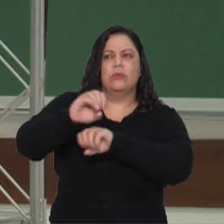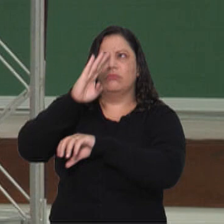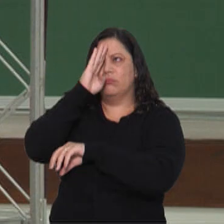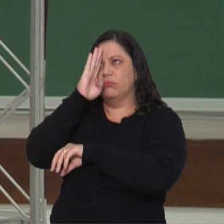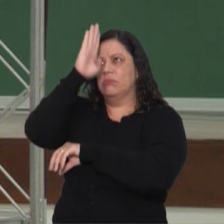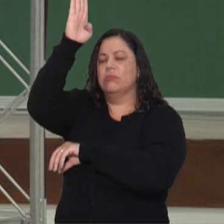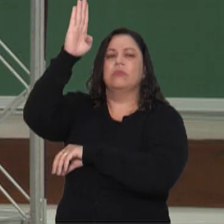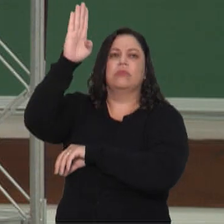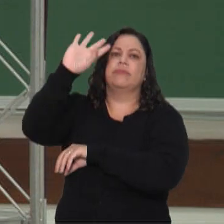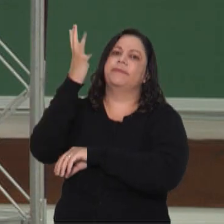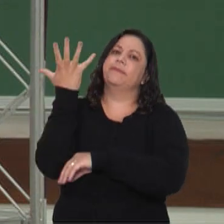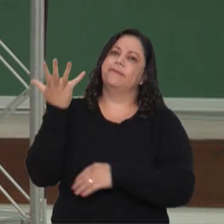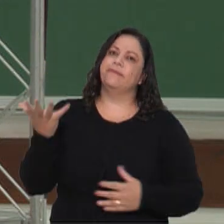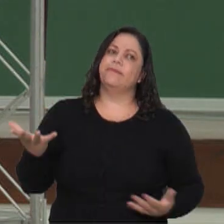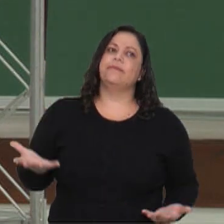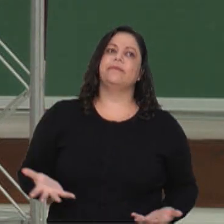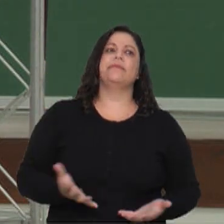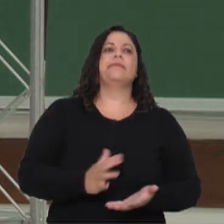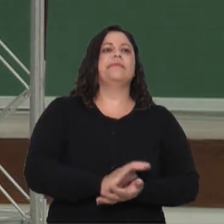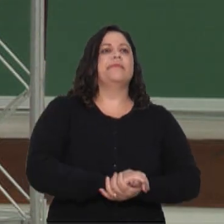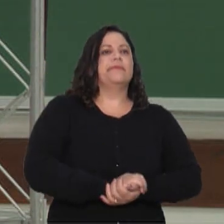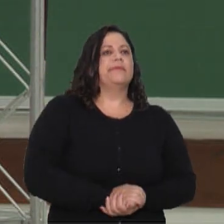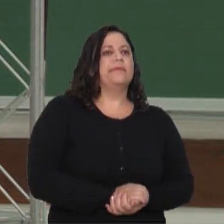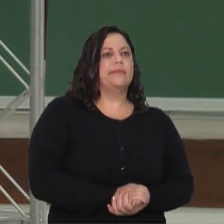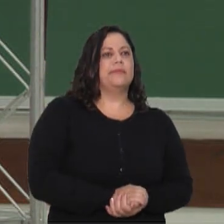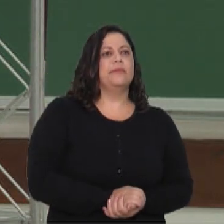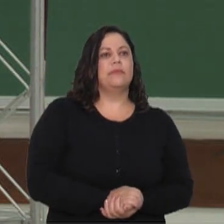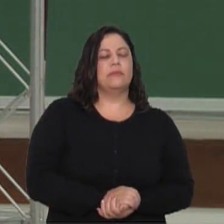ideal aconteça.